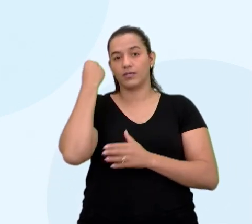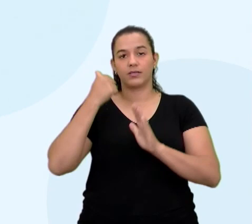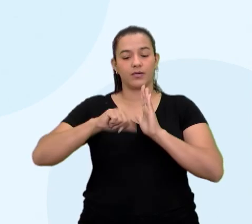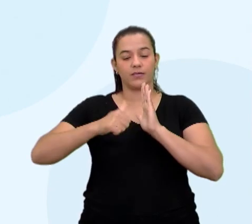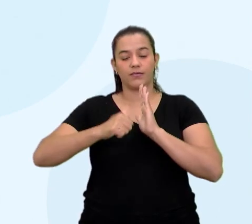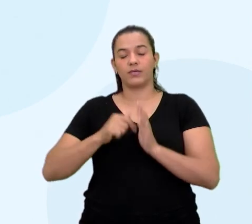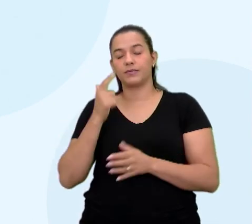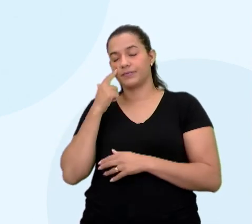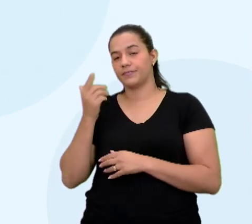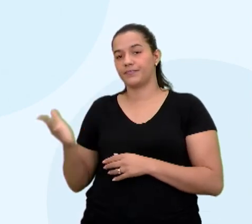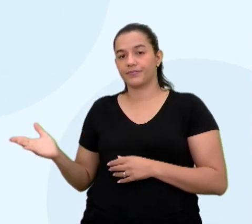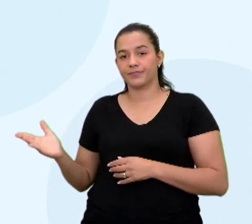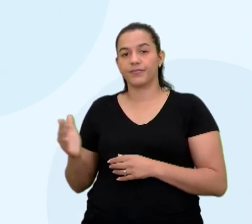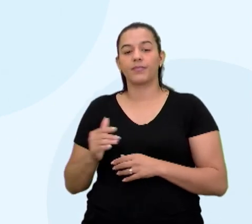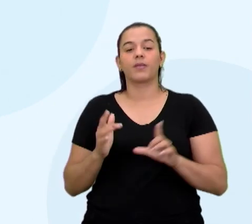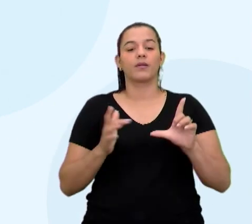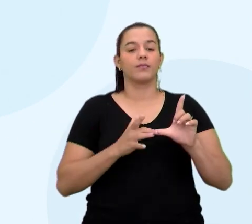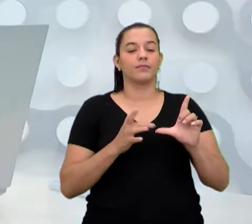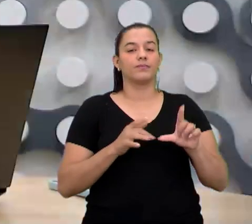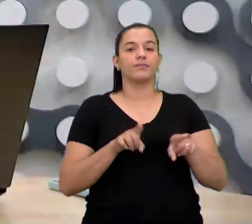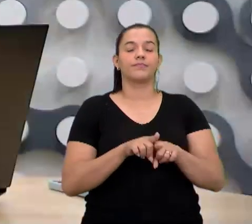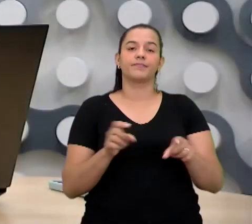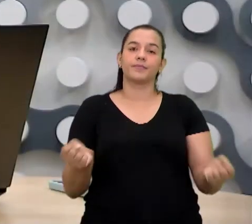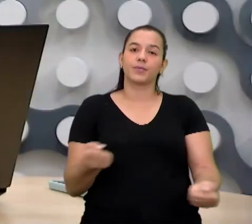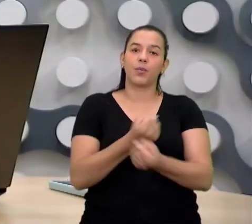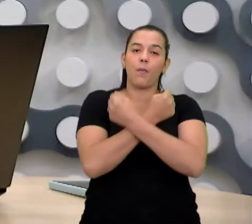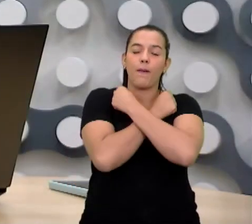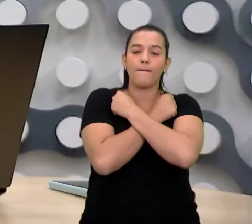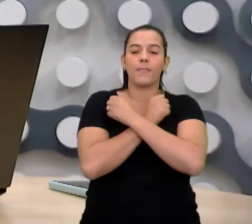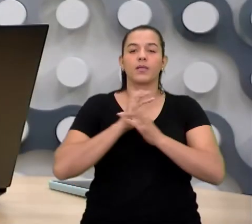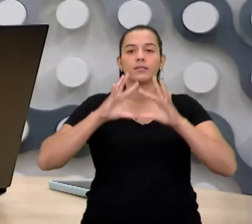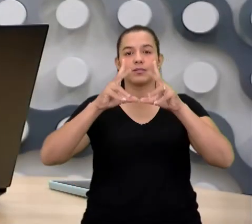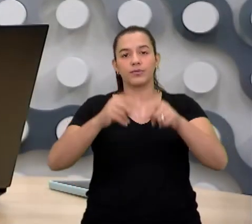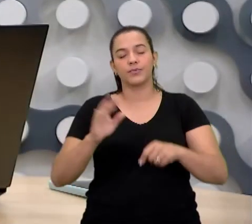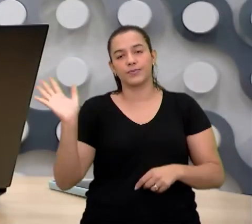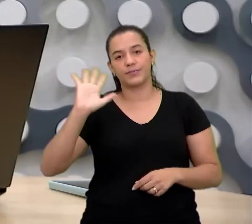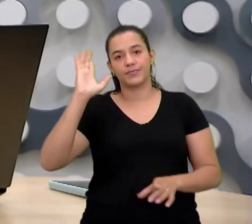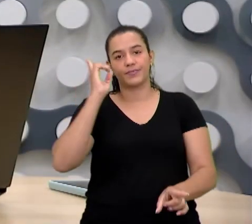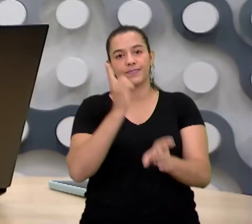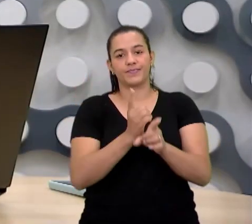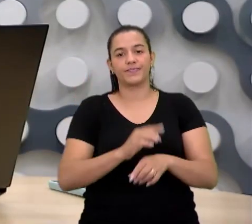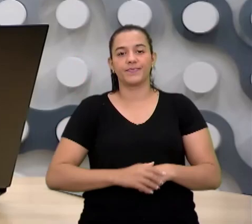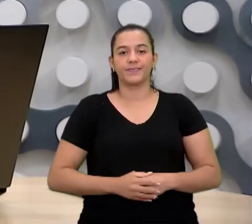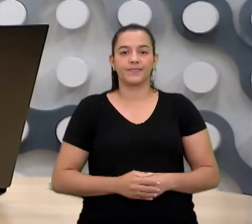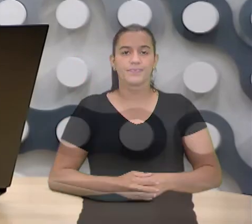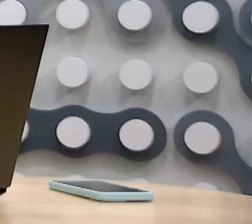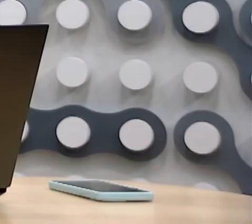tá aí o QR Code e o link. Um forte abraço a todos e até a próxima.